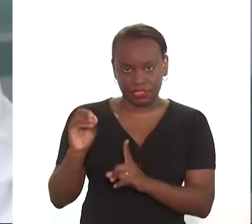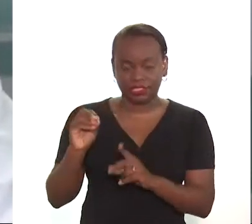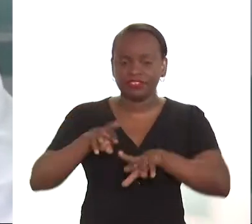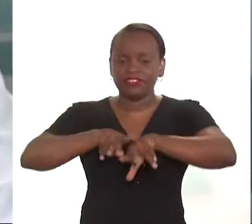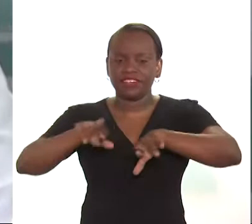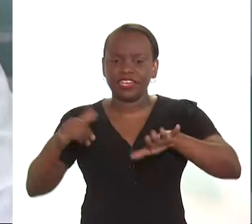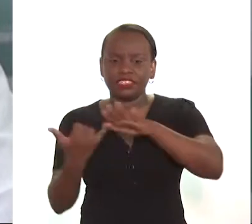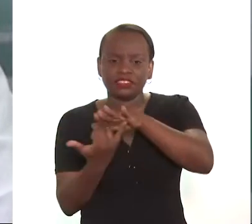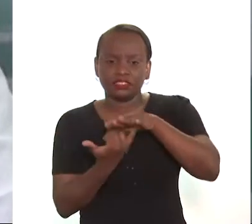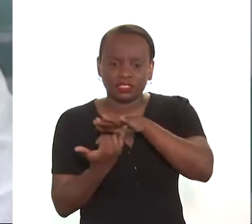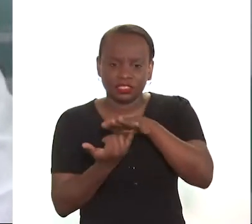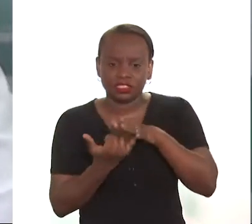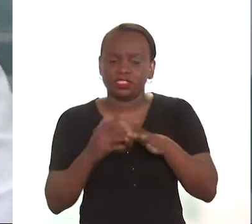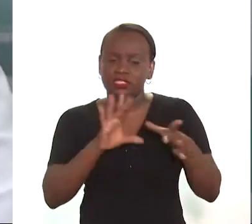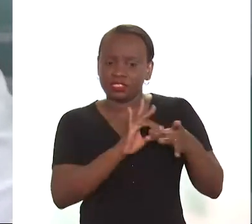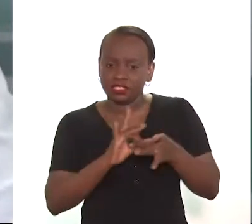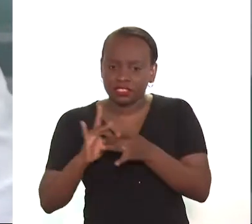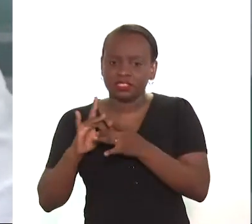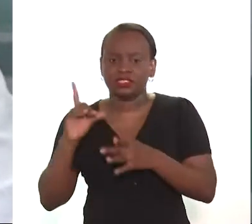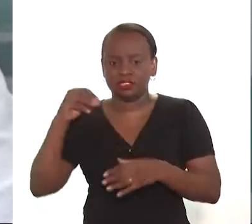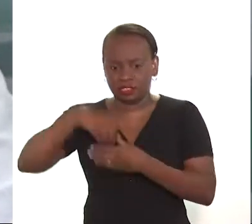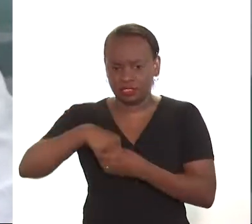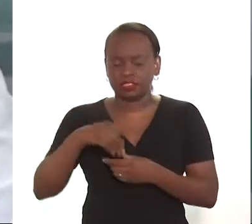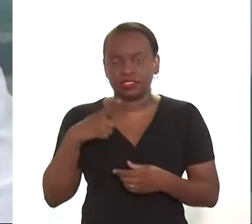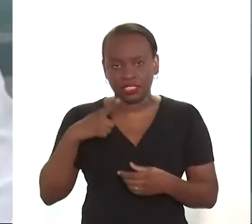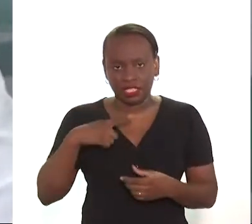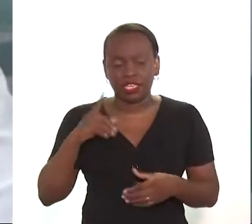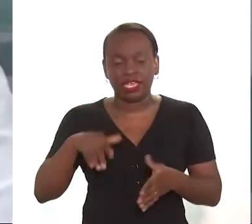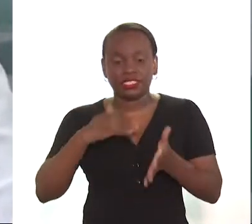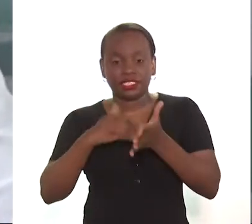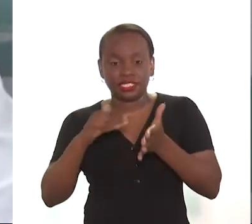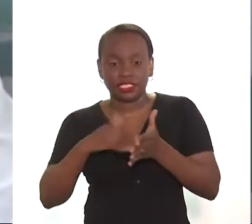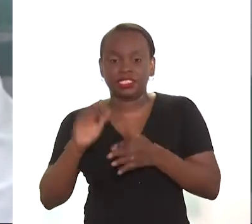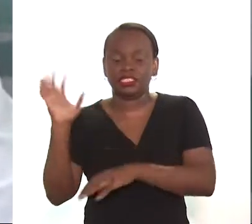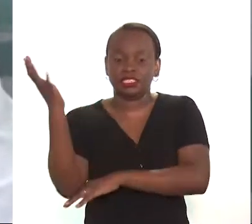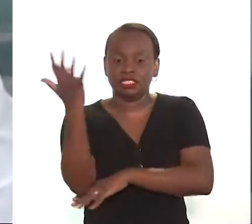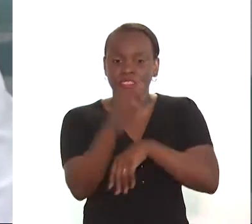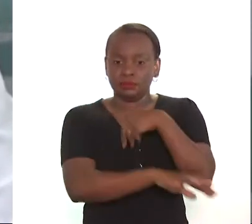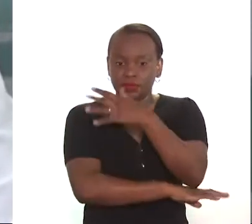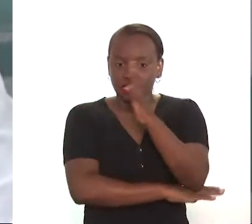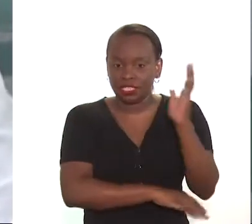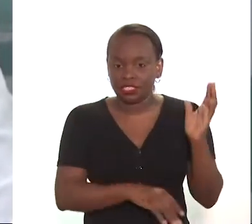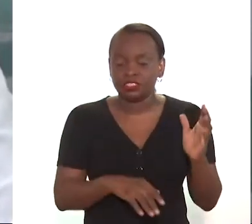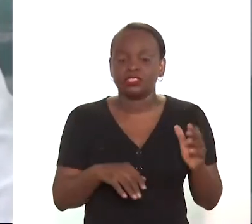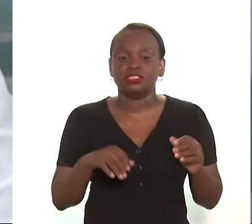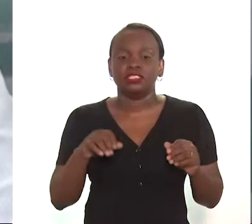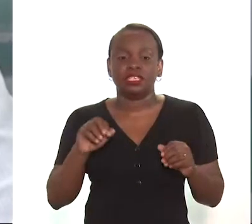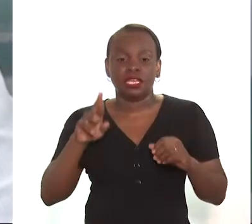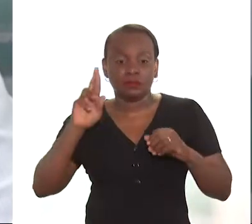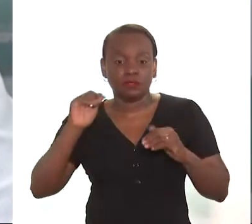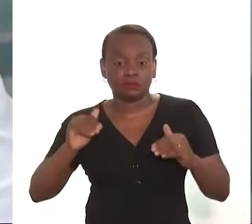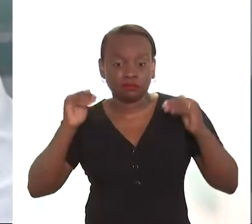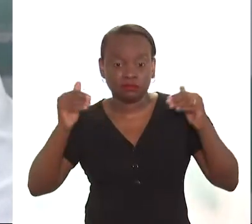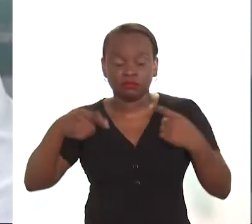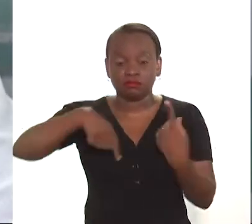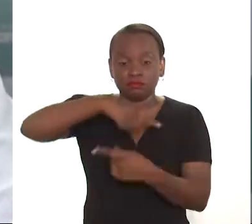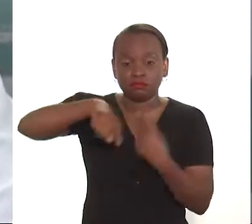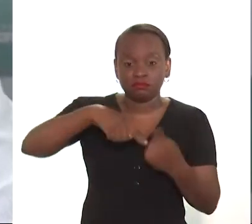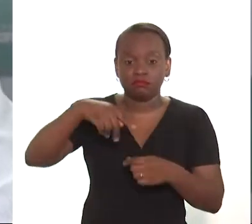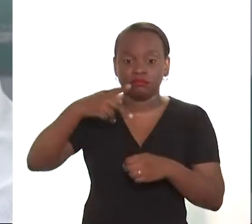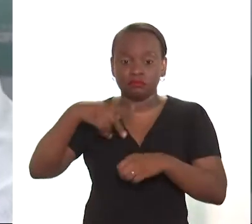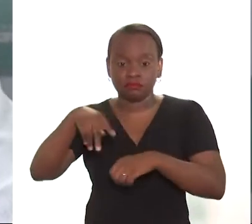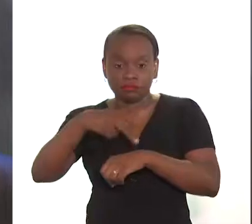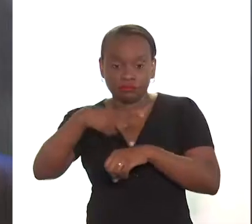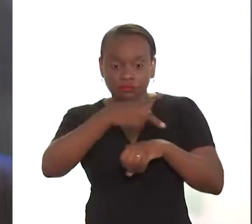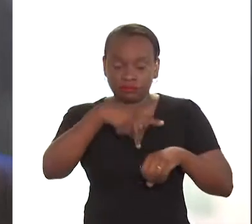várias instituições estão nesse contexto inseridas, que é a Secretaria do Ambiente, a Superintendência de Relações Internacionais